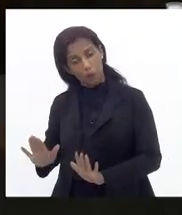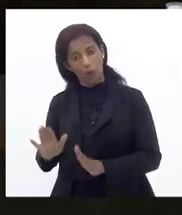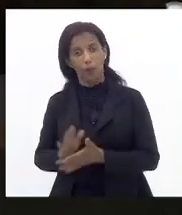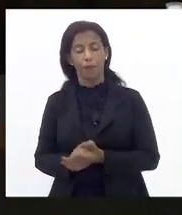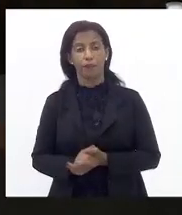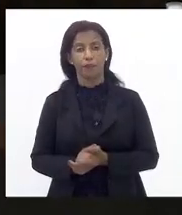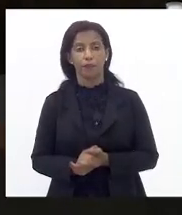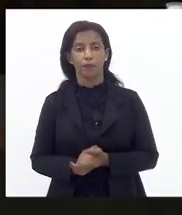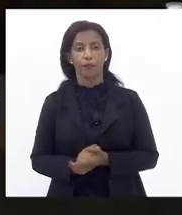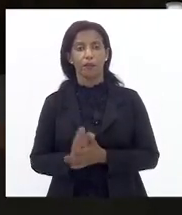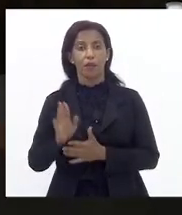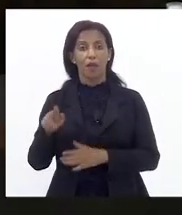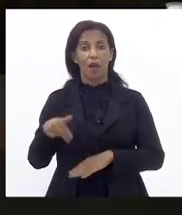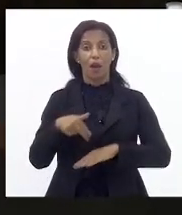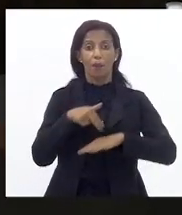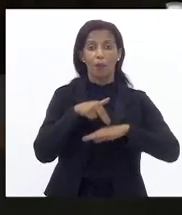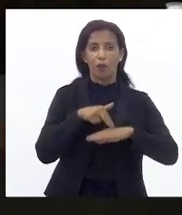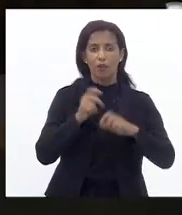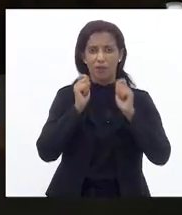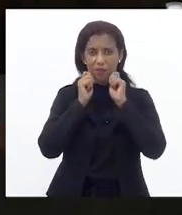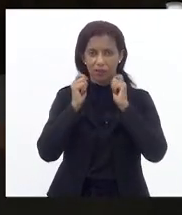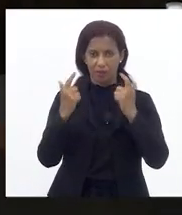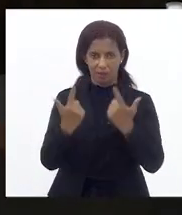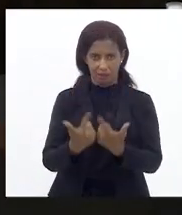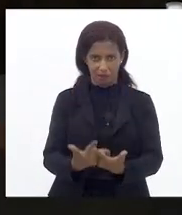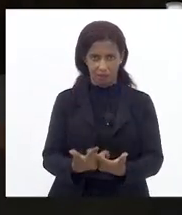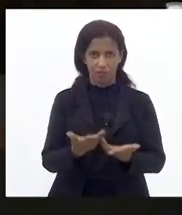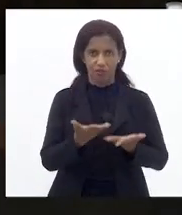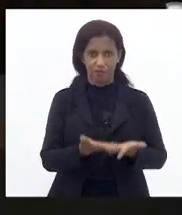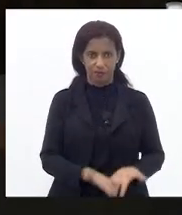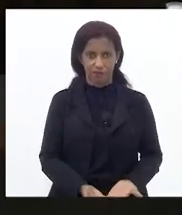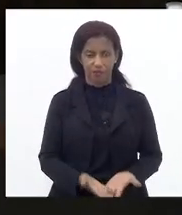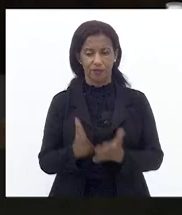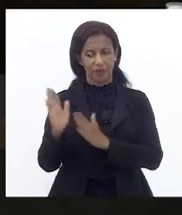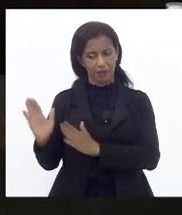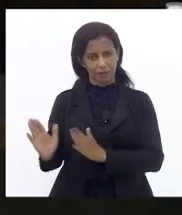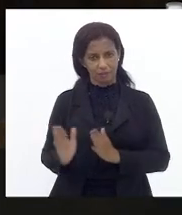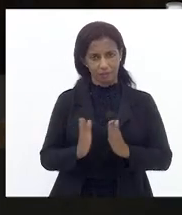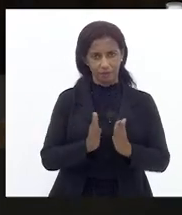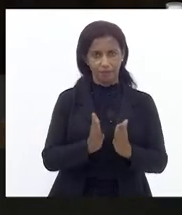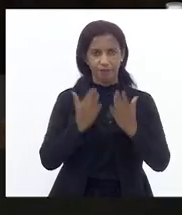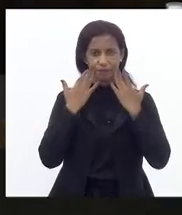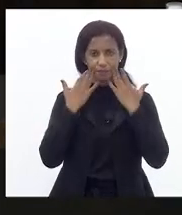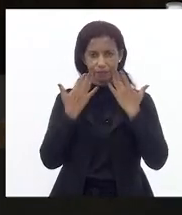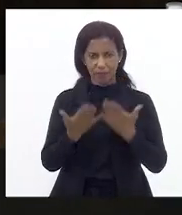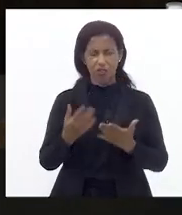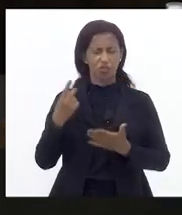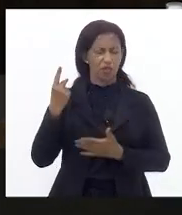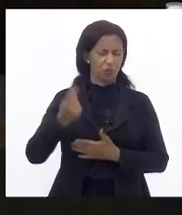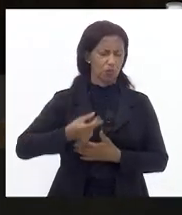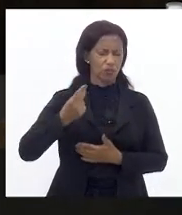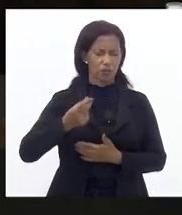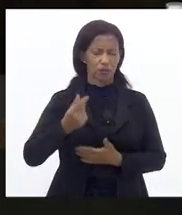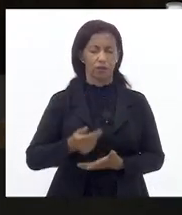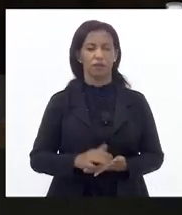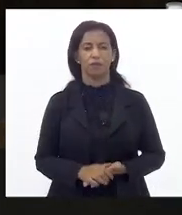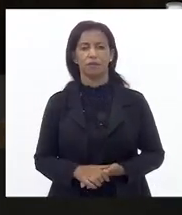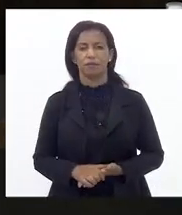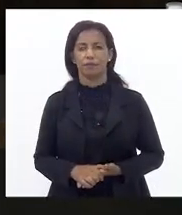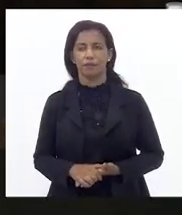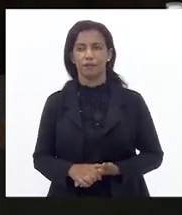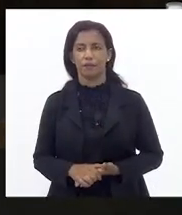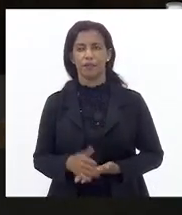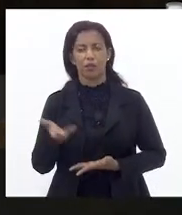a posição do Parlamento que vem explicitando aqui há bastante tempo não é de hoje